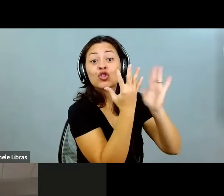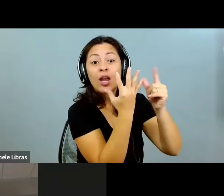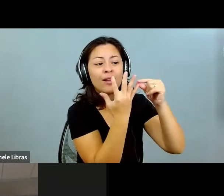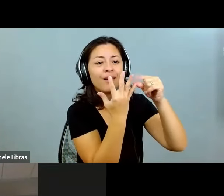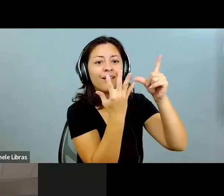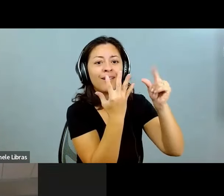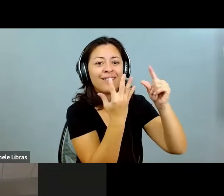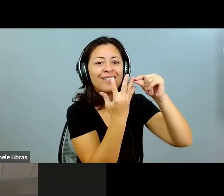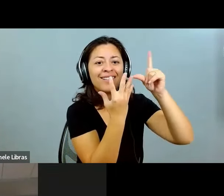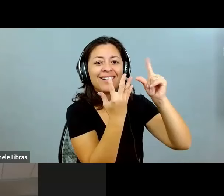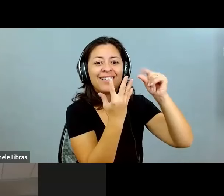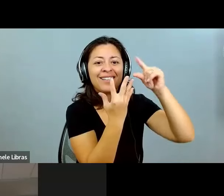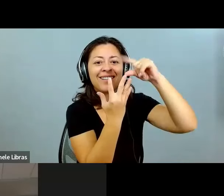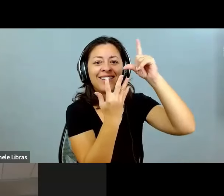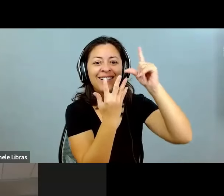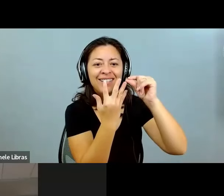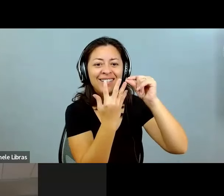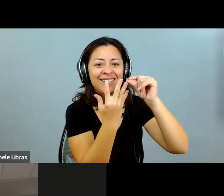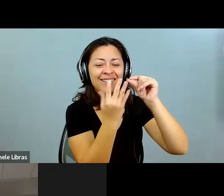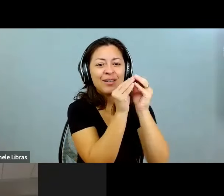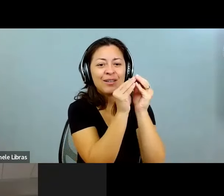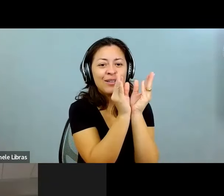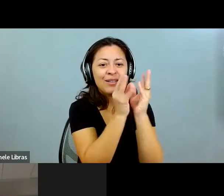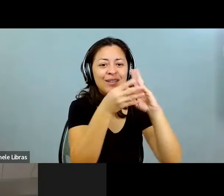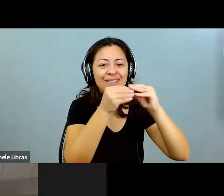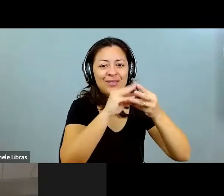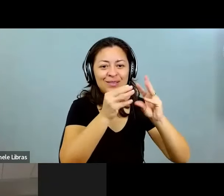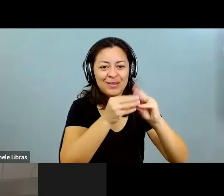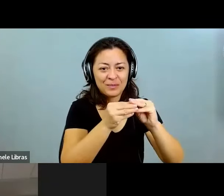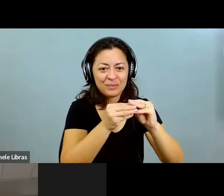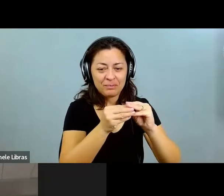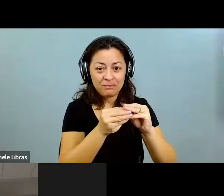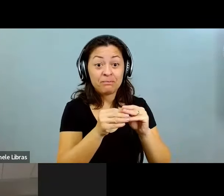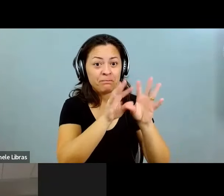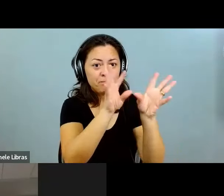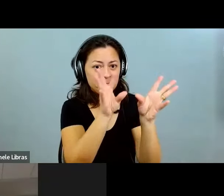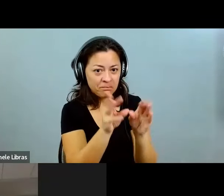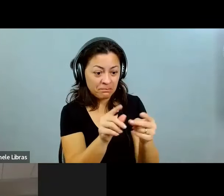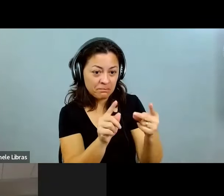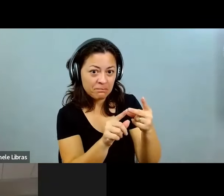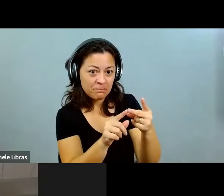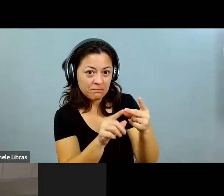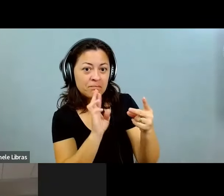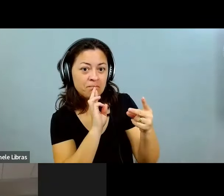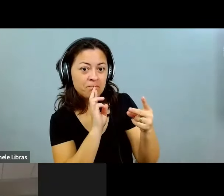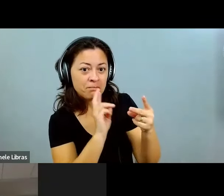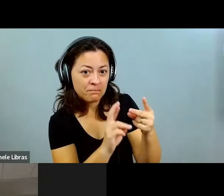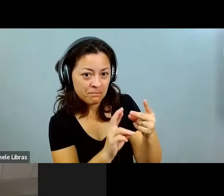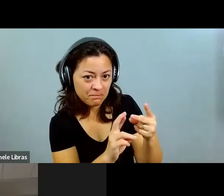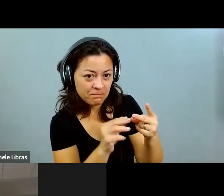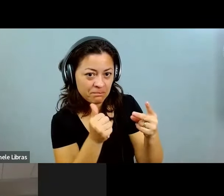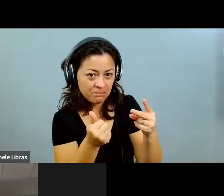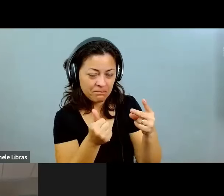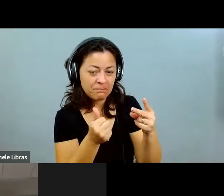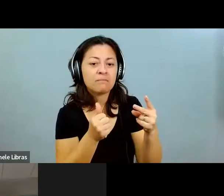dos fotos dos fotoassimilados Então esse é um resuminho da nossa visão hoje pro paraa colheta de soja de de milho e de e de